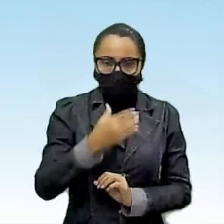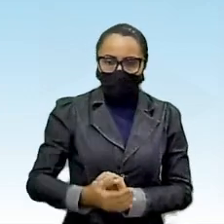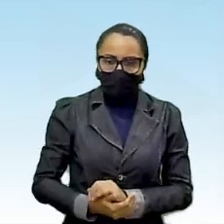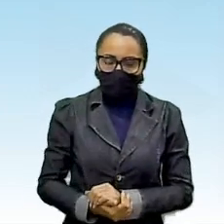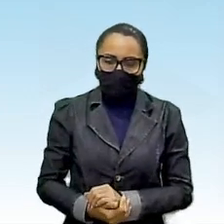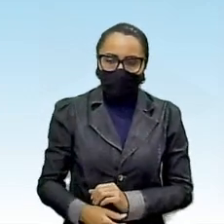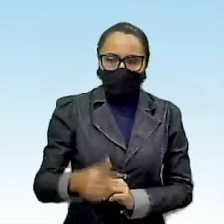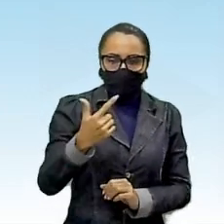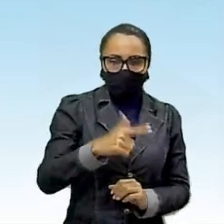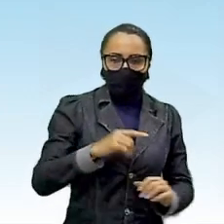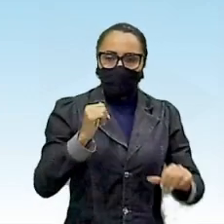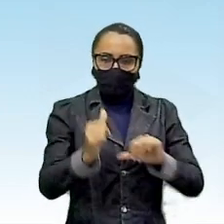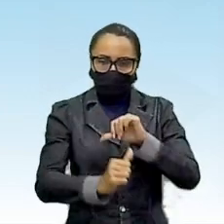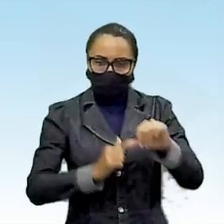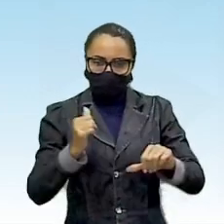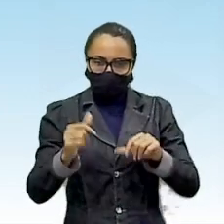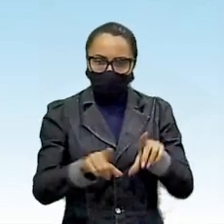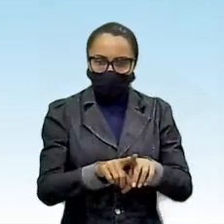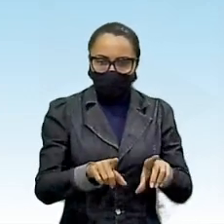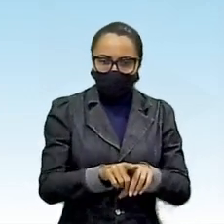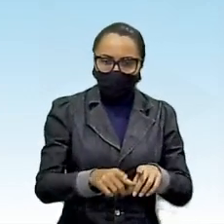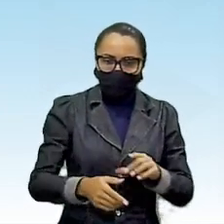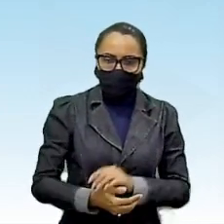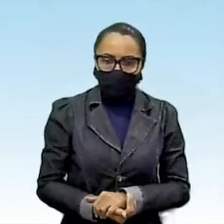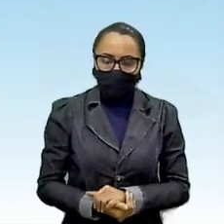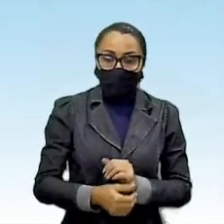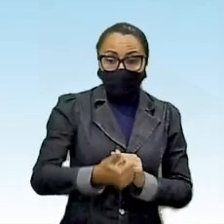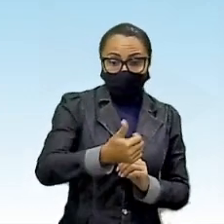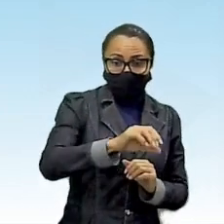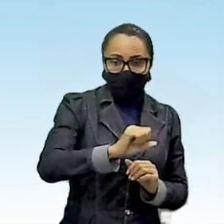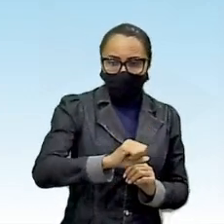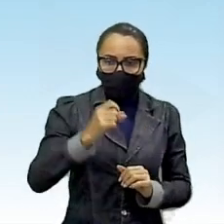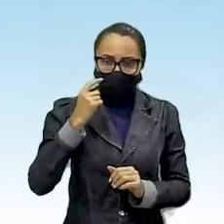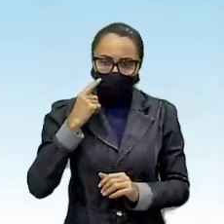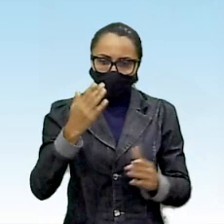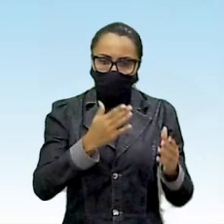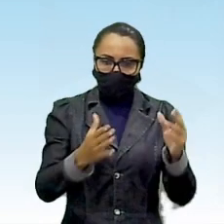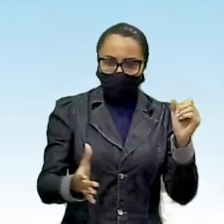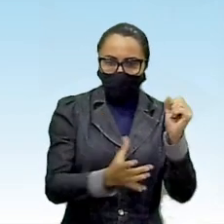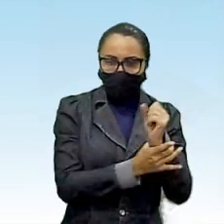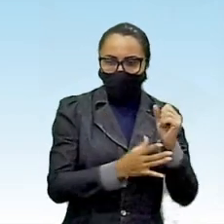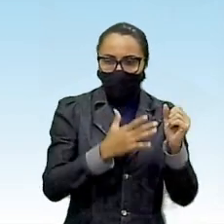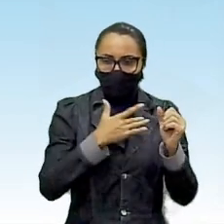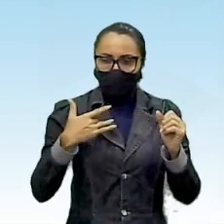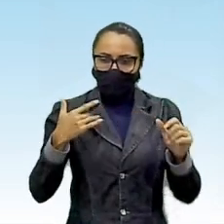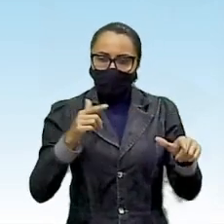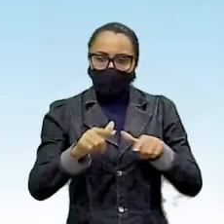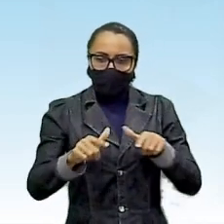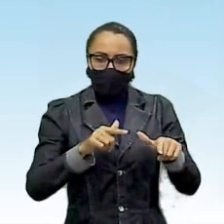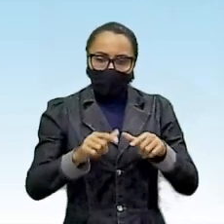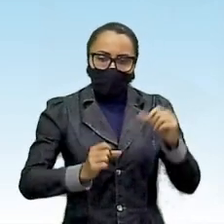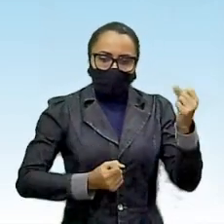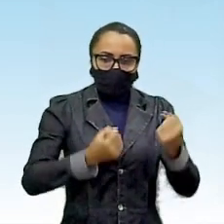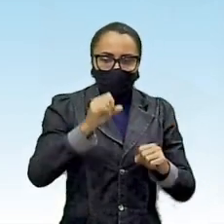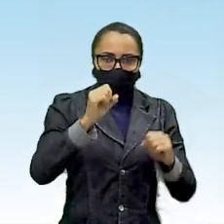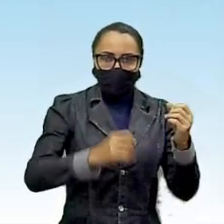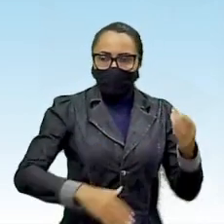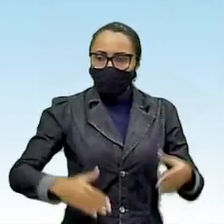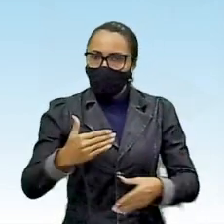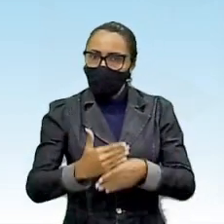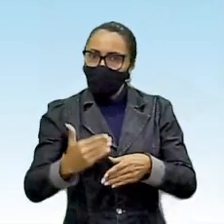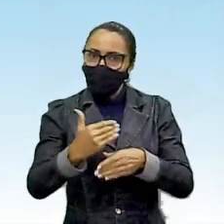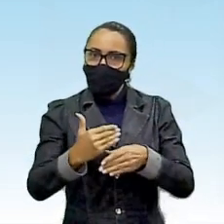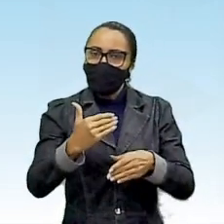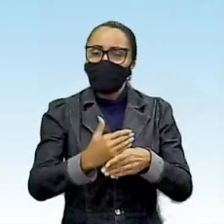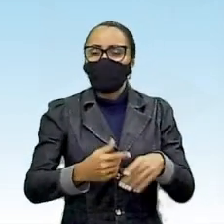Outra NR que modificou também, na NR18, de condições de segurança e saúde do trabalho na indústria da